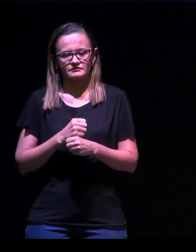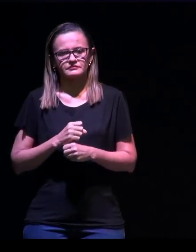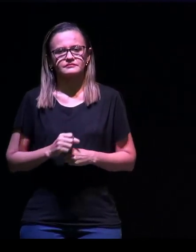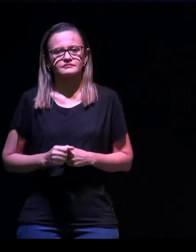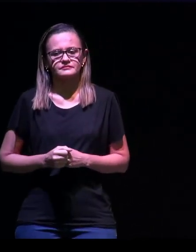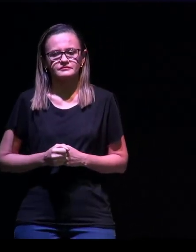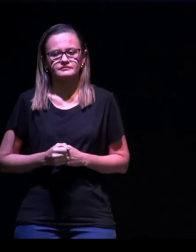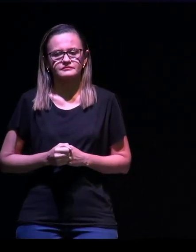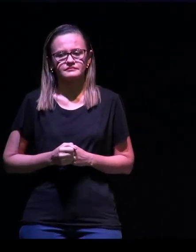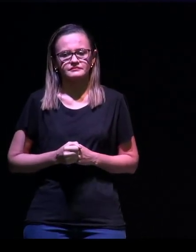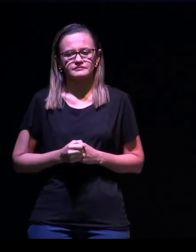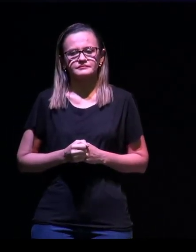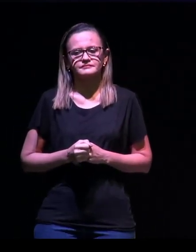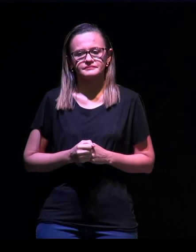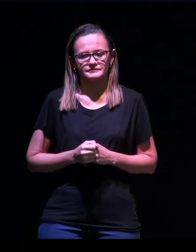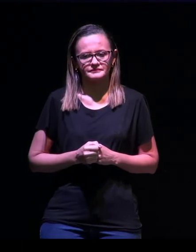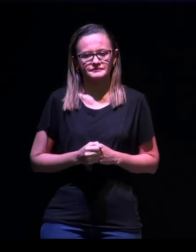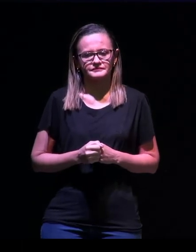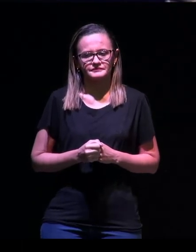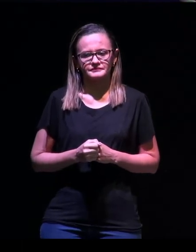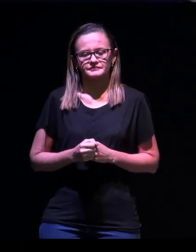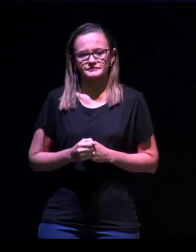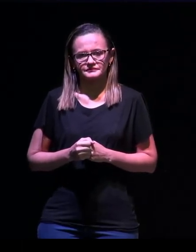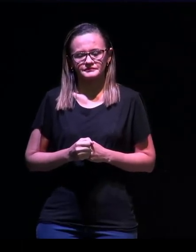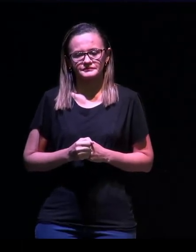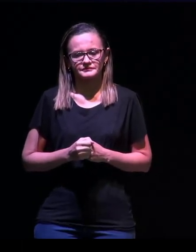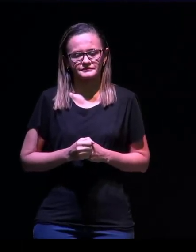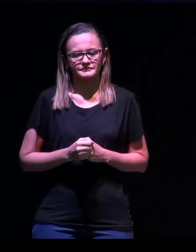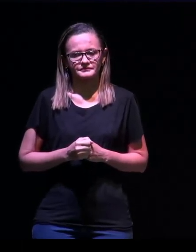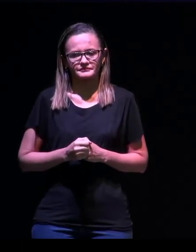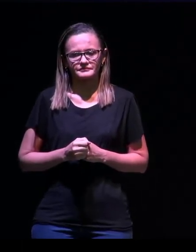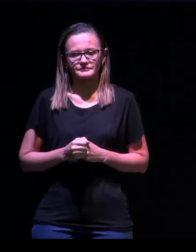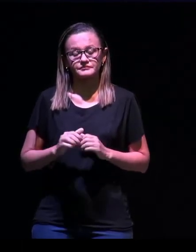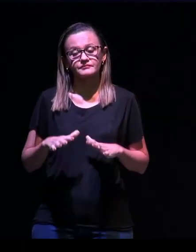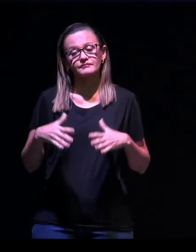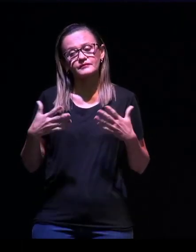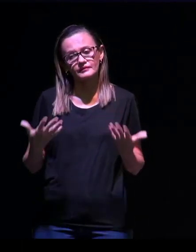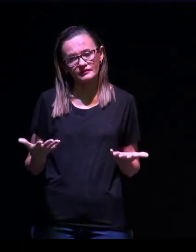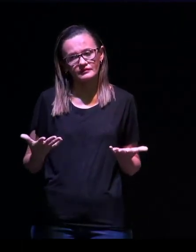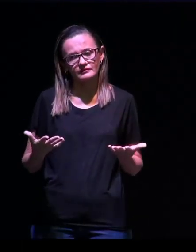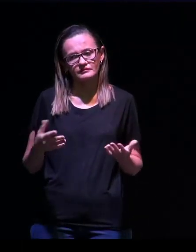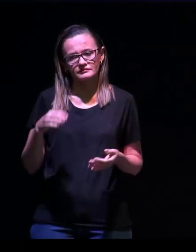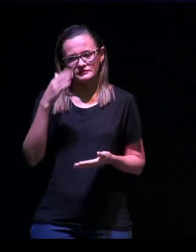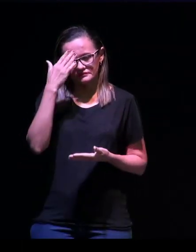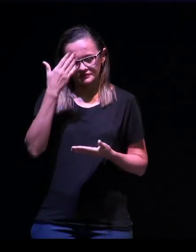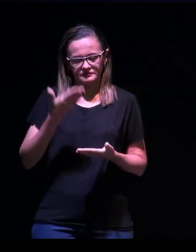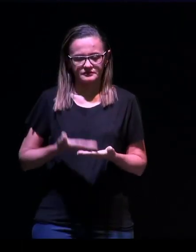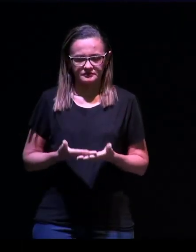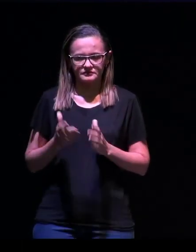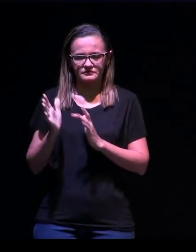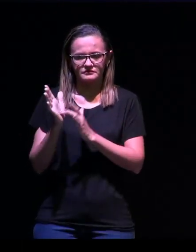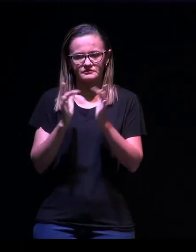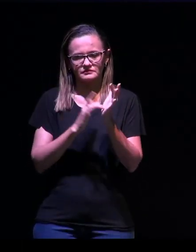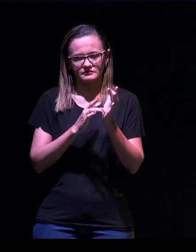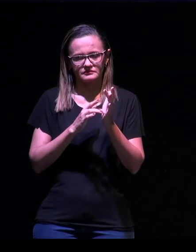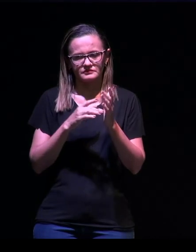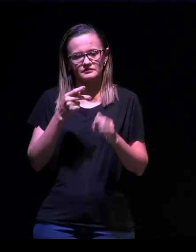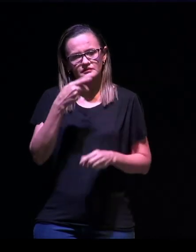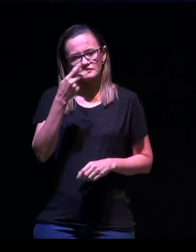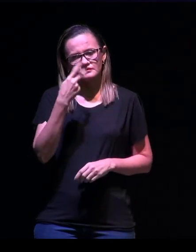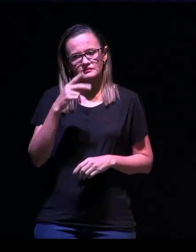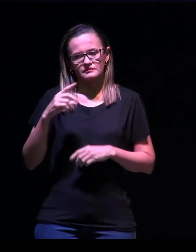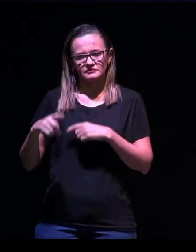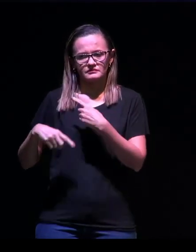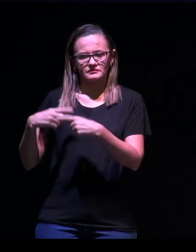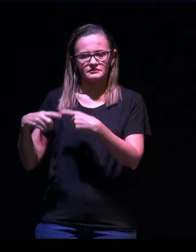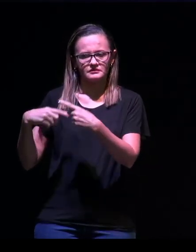cara for melhorzinho, tiver mais vigor, vai até 80. Então, eu não acredito que Jesus estava falando de uma geração, talvez, não, mas